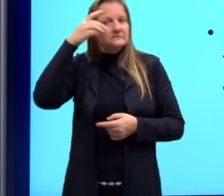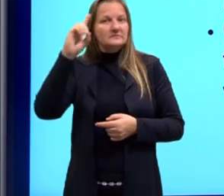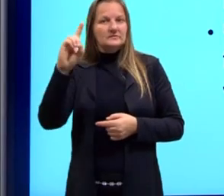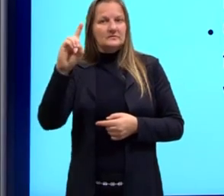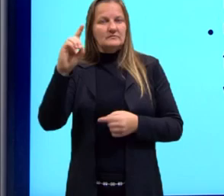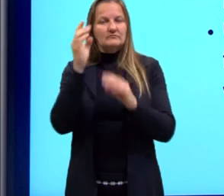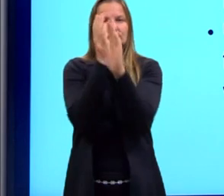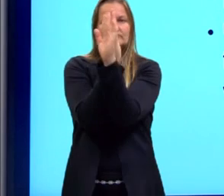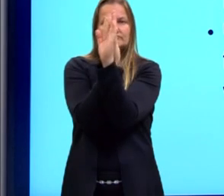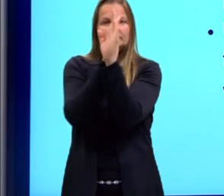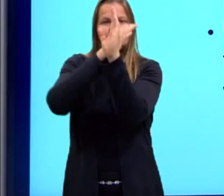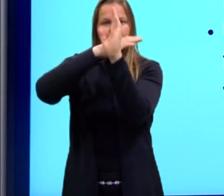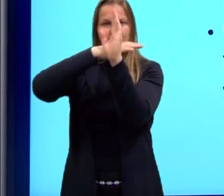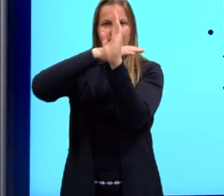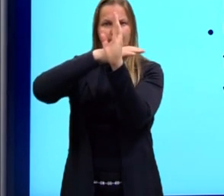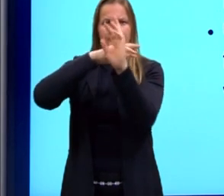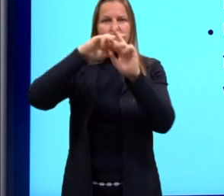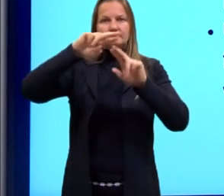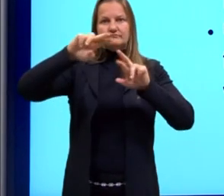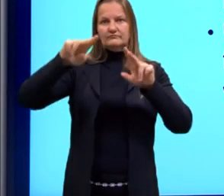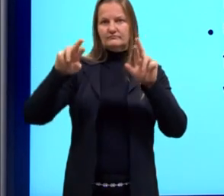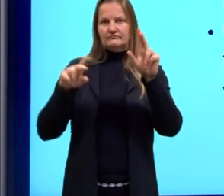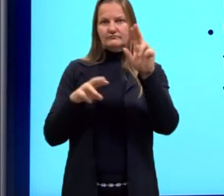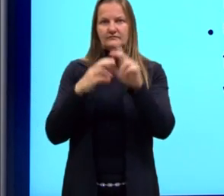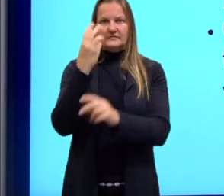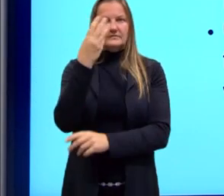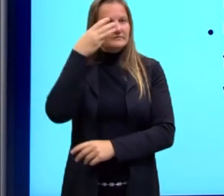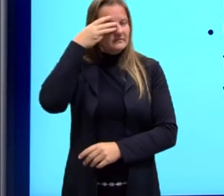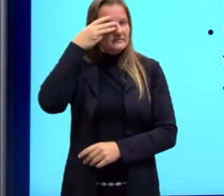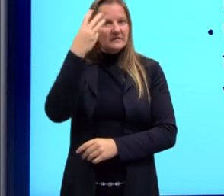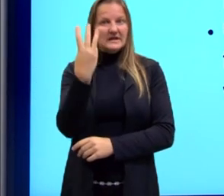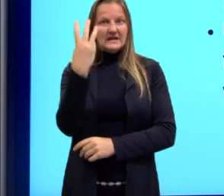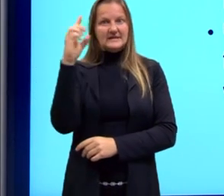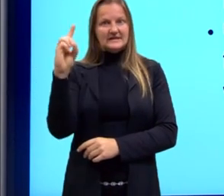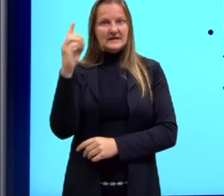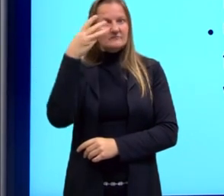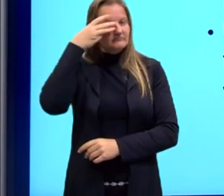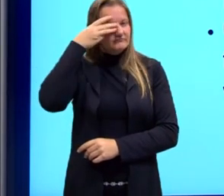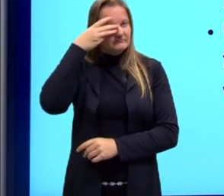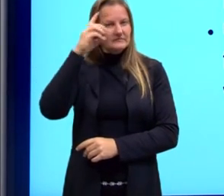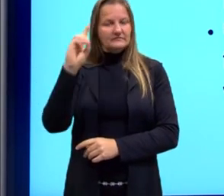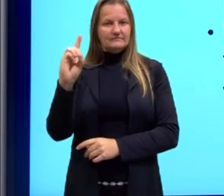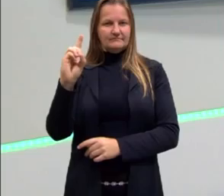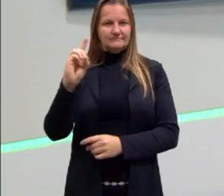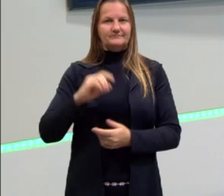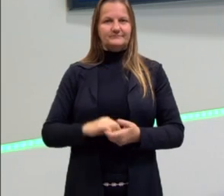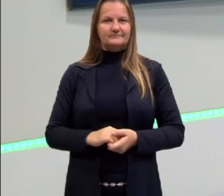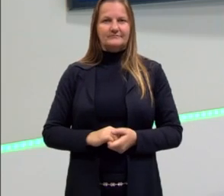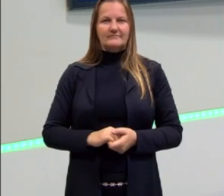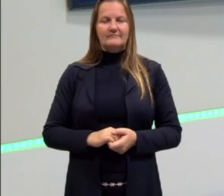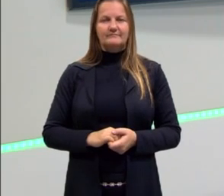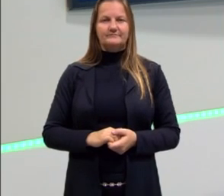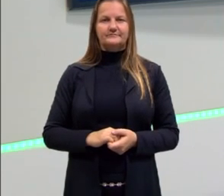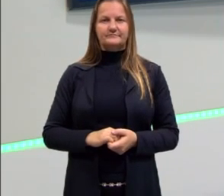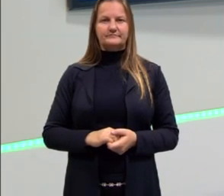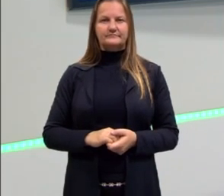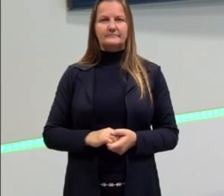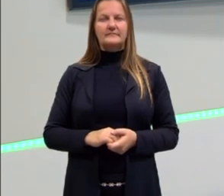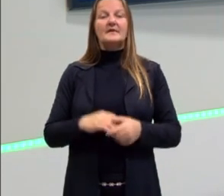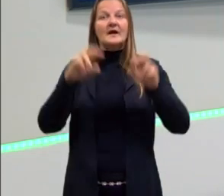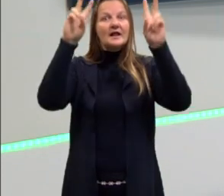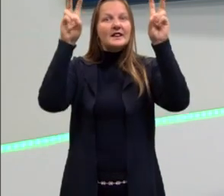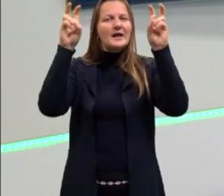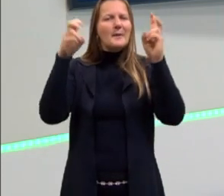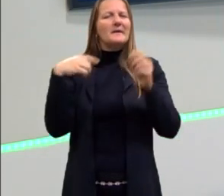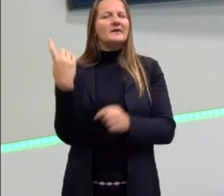espacial nós trabalhamos com figuras tridimensionais então de três dimensões mas são